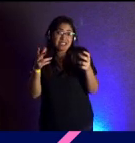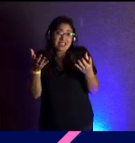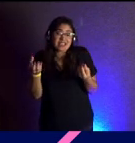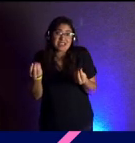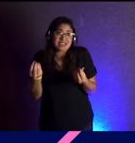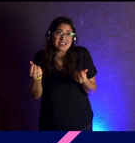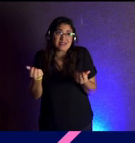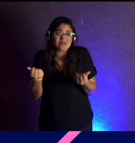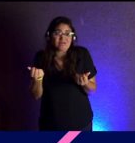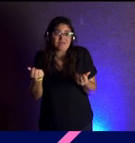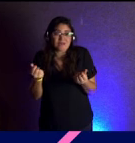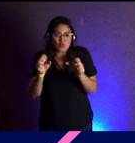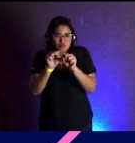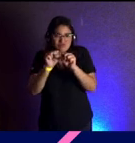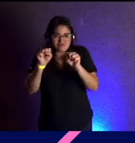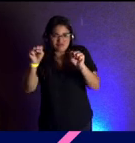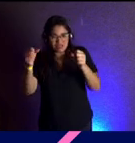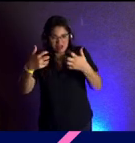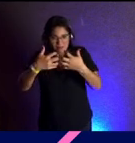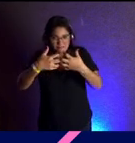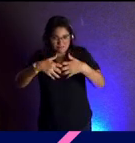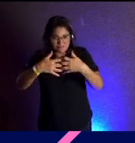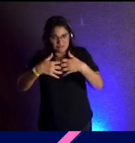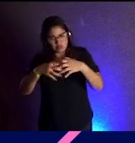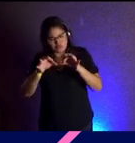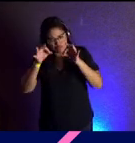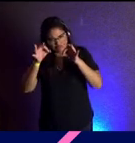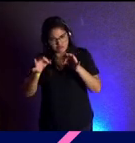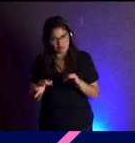se o sistema estiver funcionando bem, né,